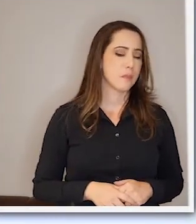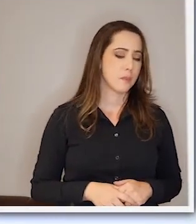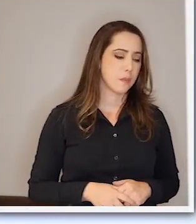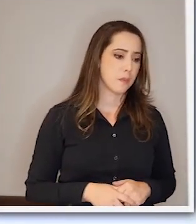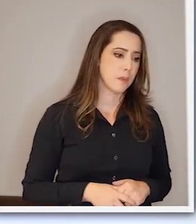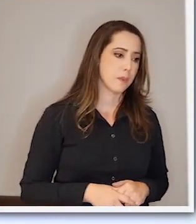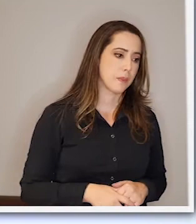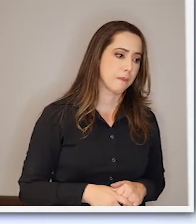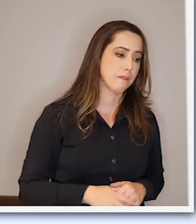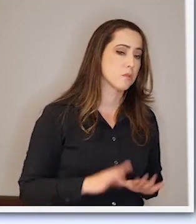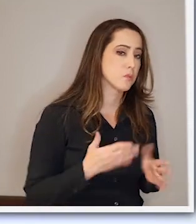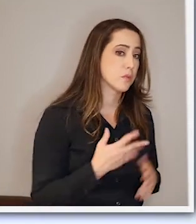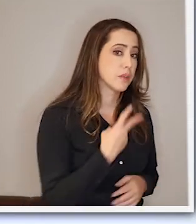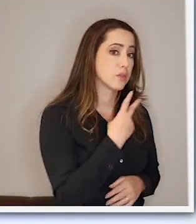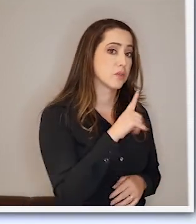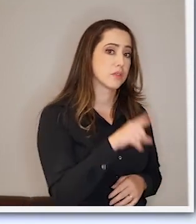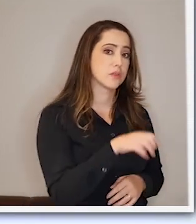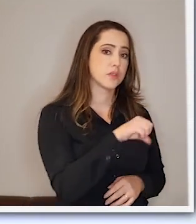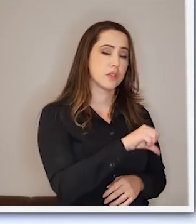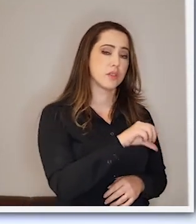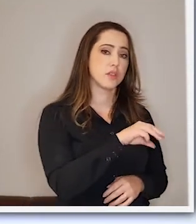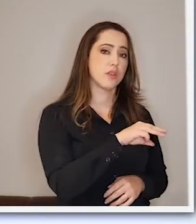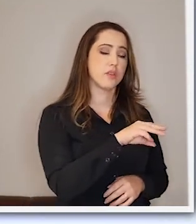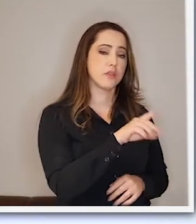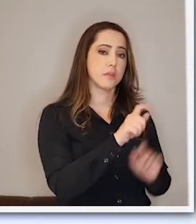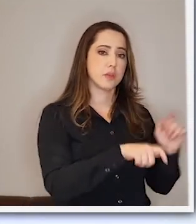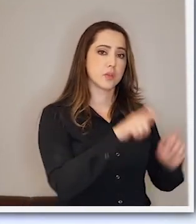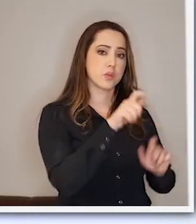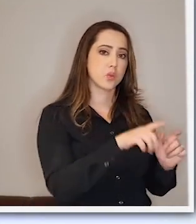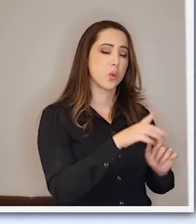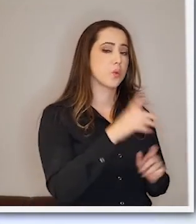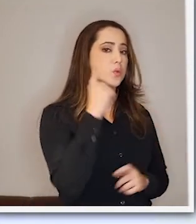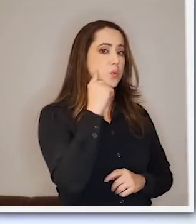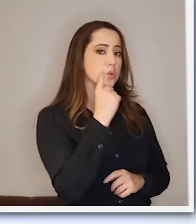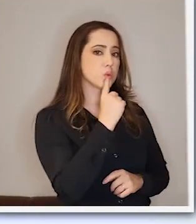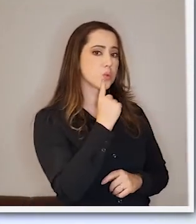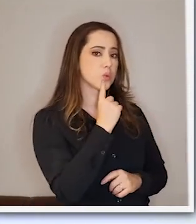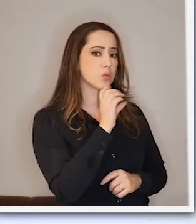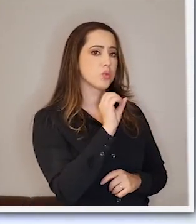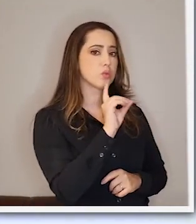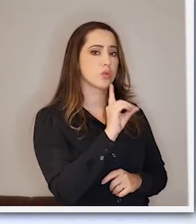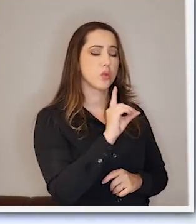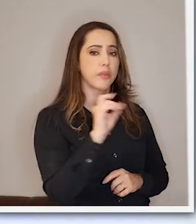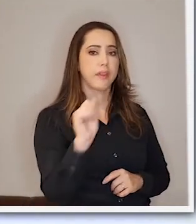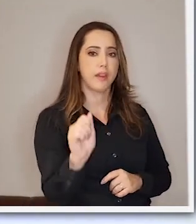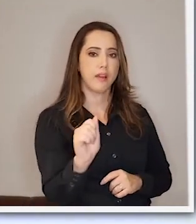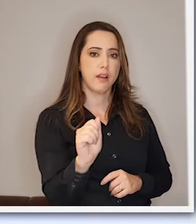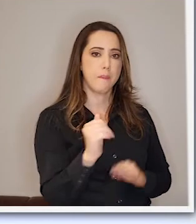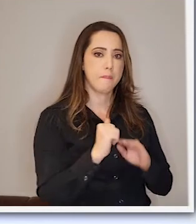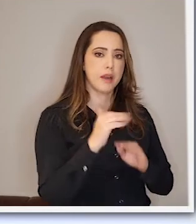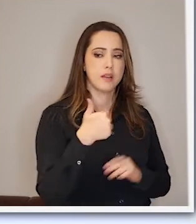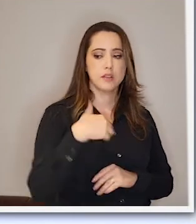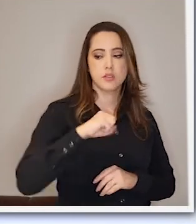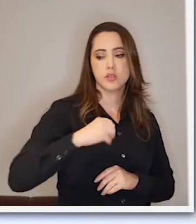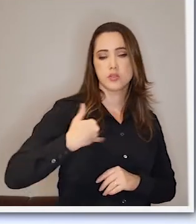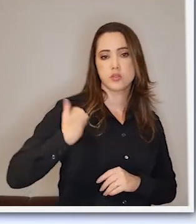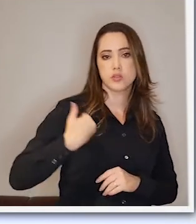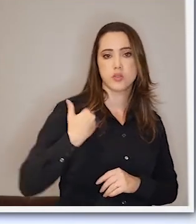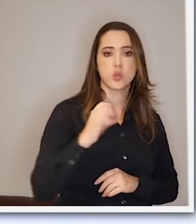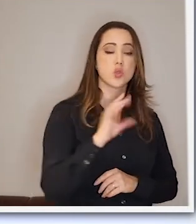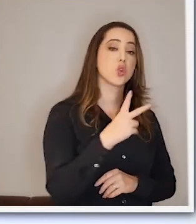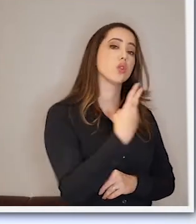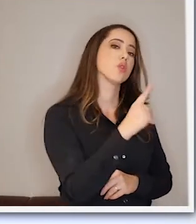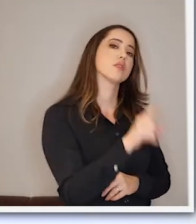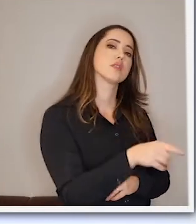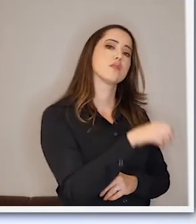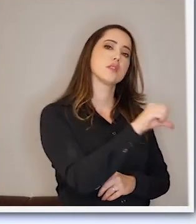tá? Claro. Olha, por volta de 2,9 pessoas com surdez